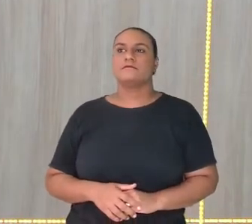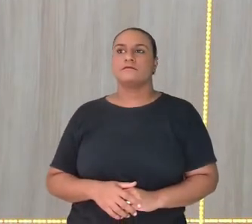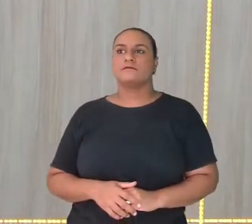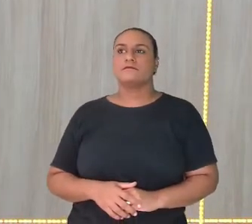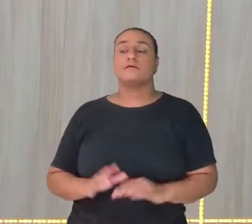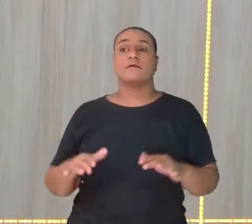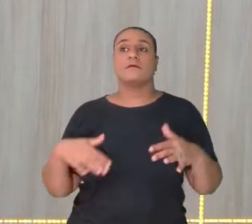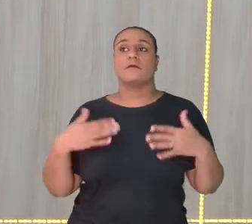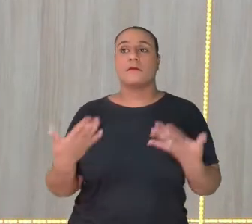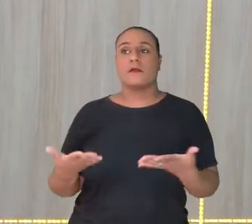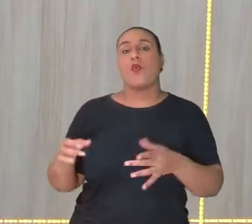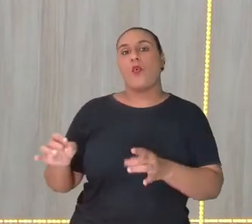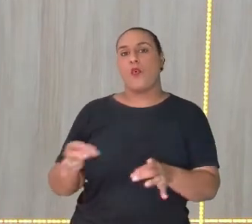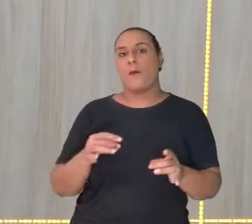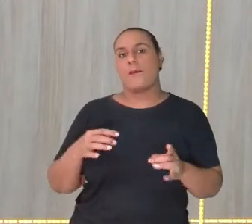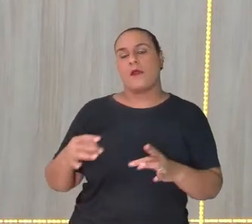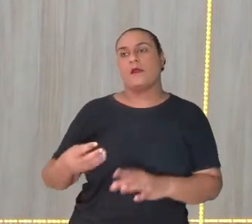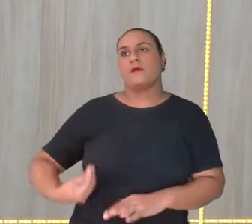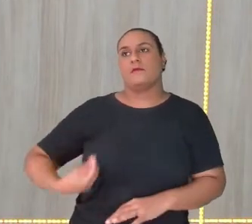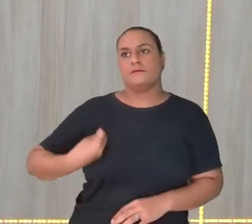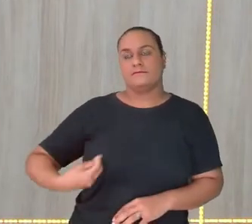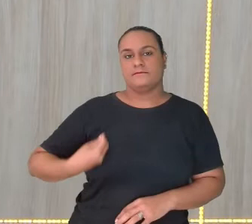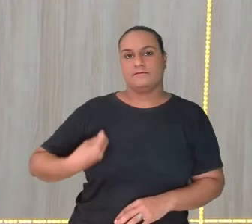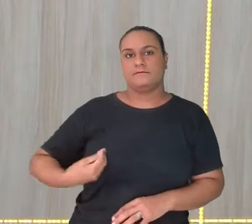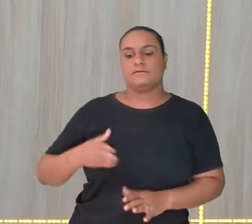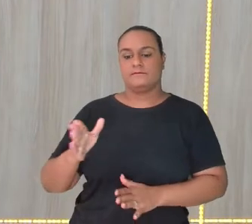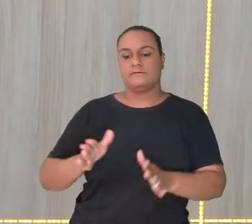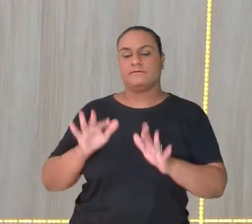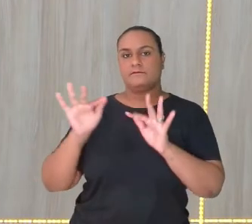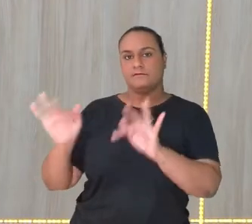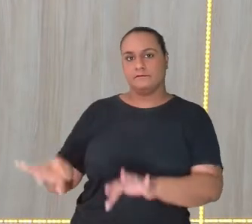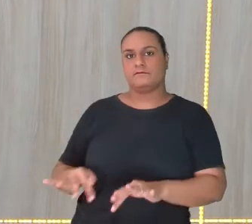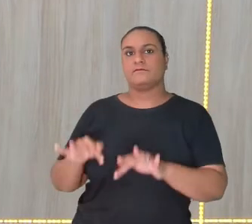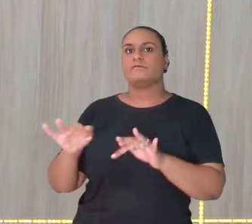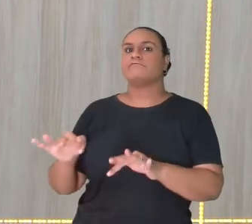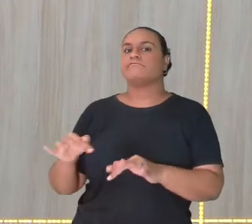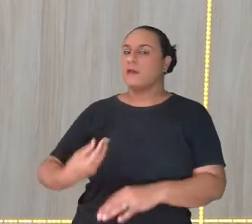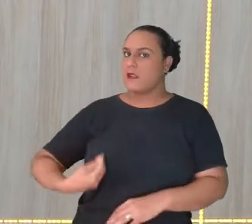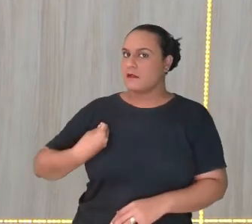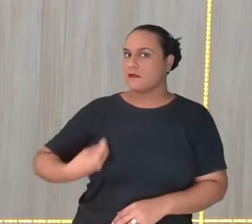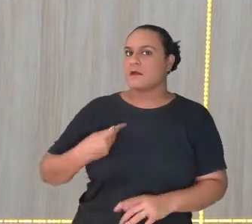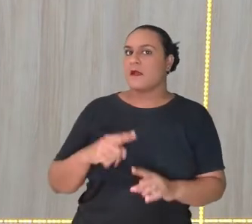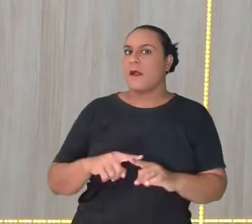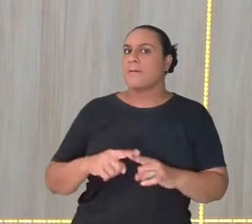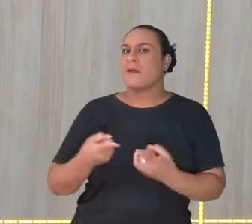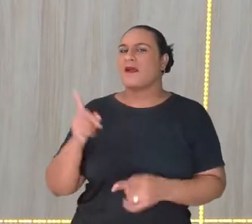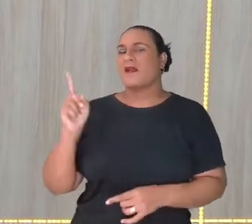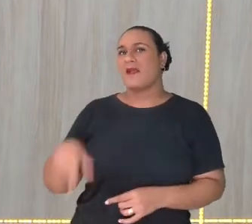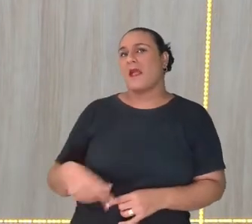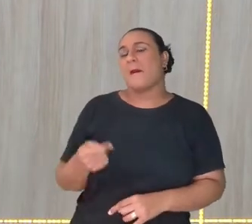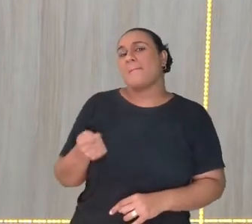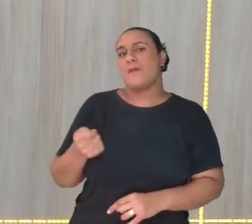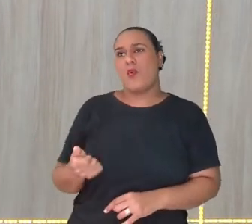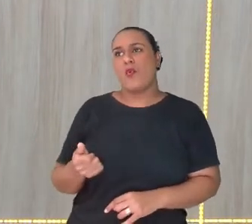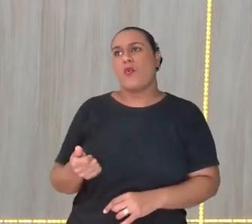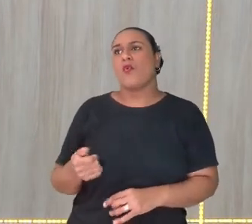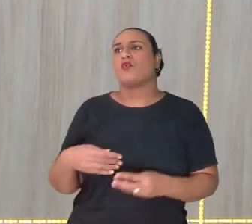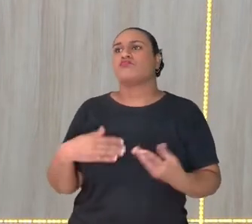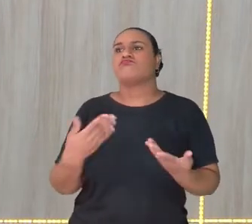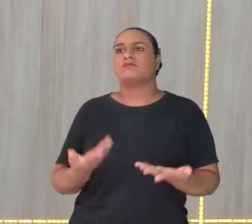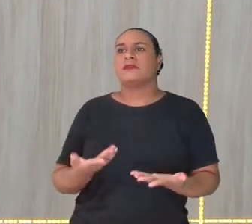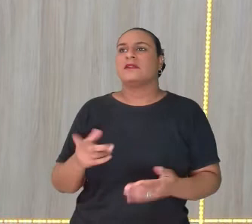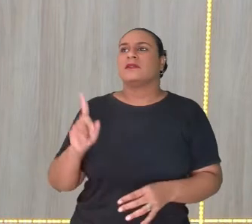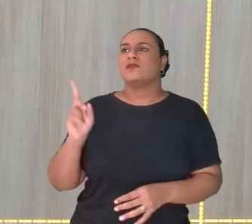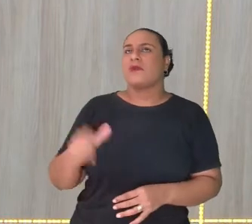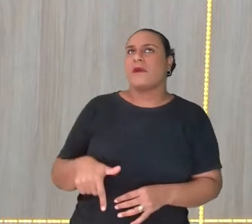Então, o comércio, né, que existia nos feudos, ele existia, mas ele era escasso. E não era um comércio